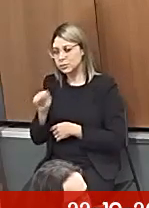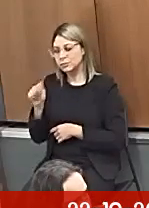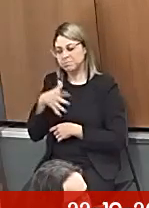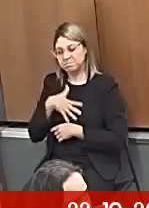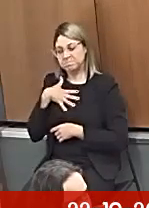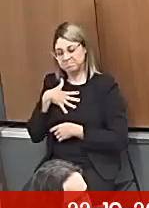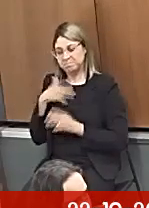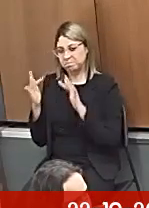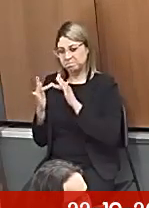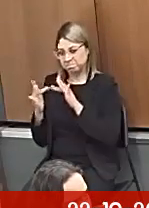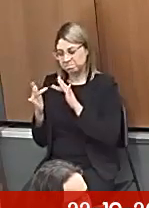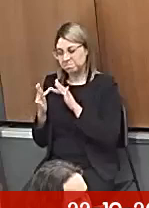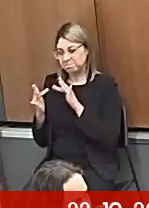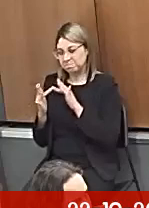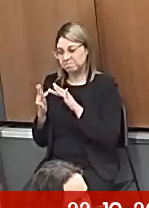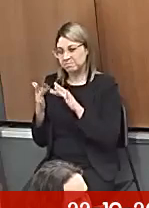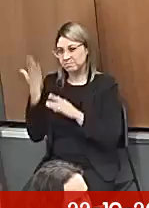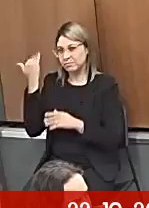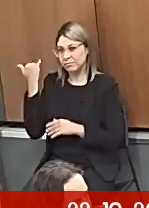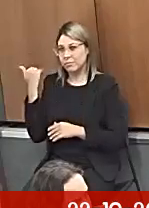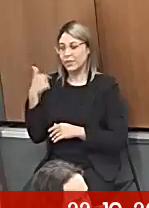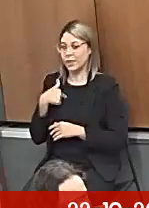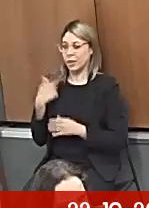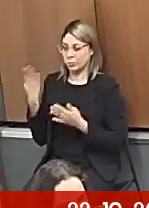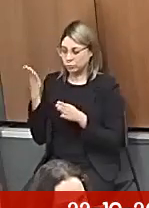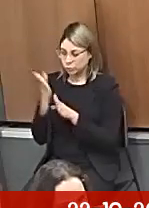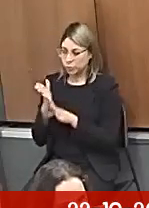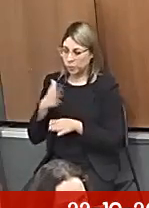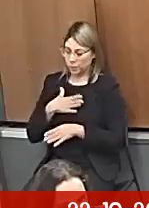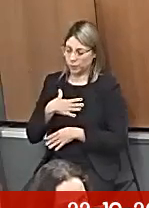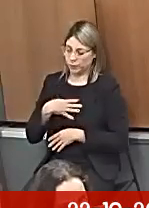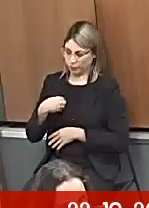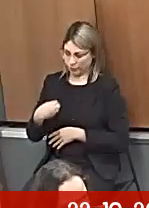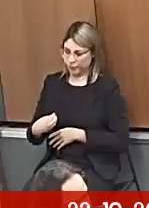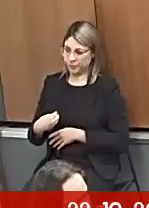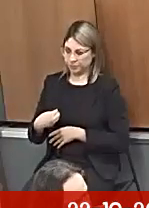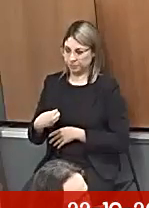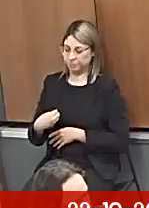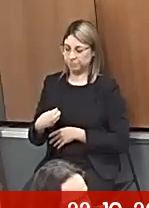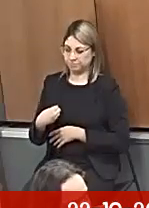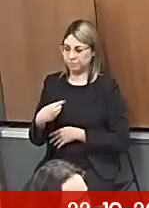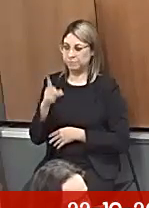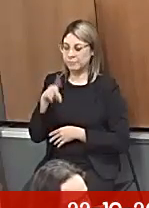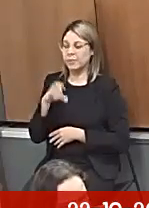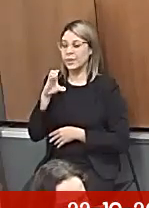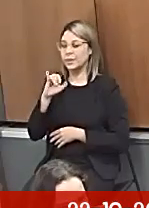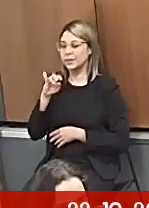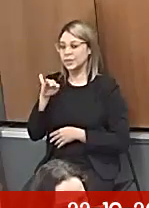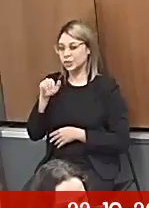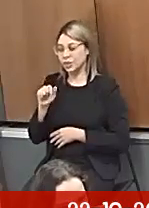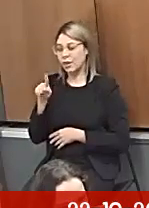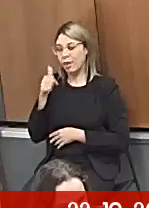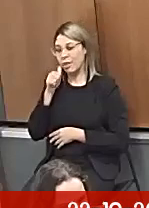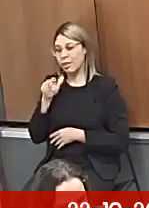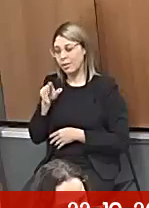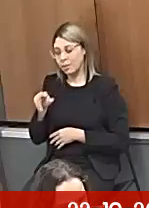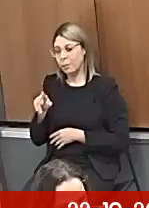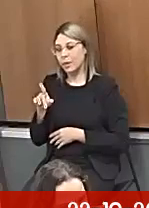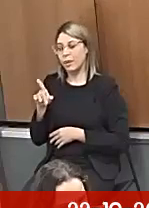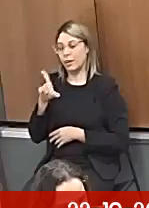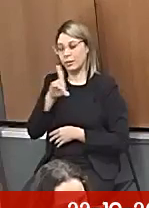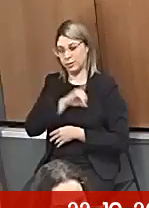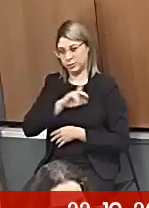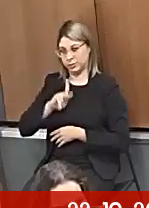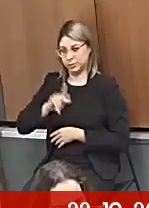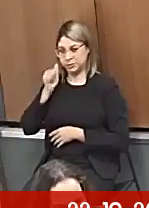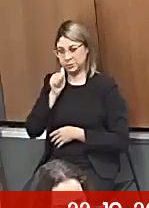ter o primeiro contato na época que eu tive o diagnóstico do meu filho. A Cíntia, ela é irmã de uma defensora muito